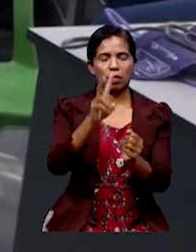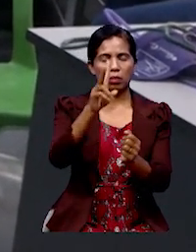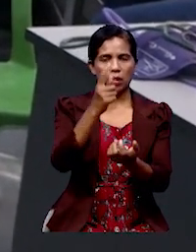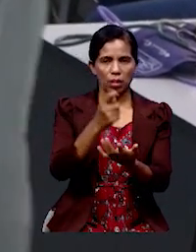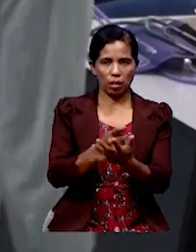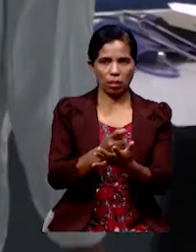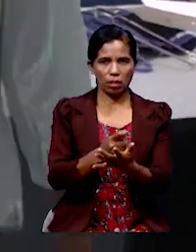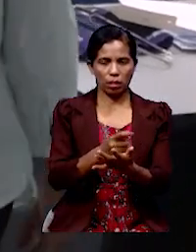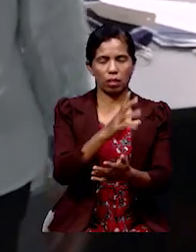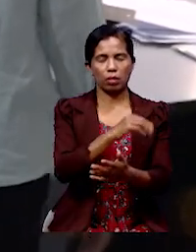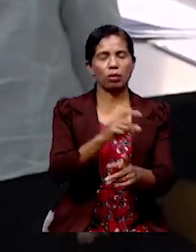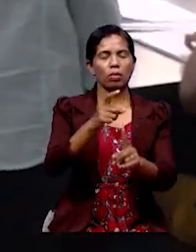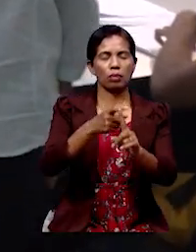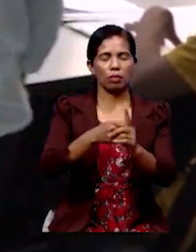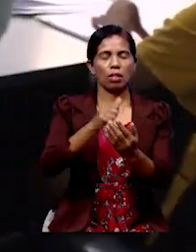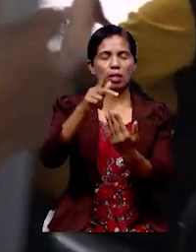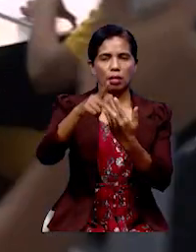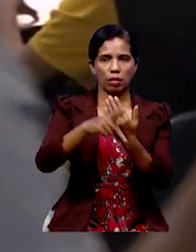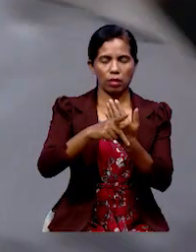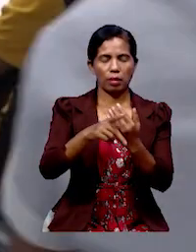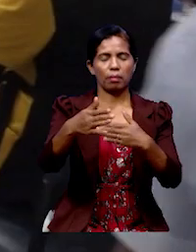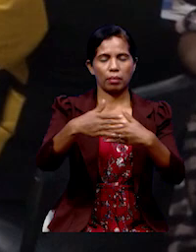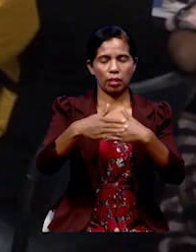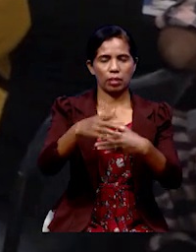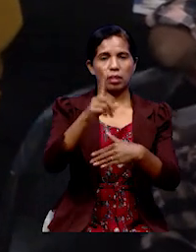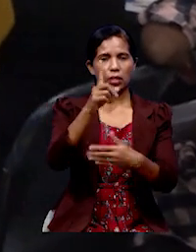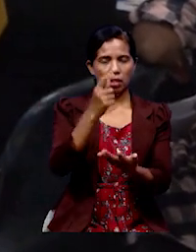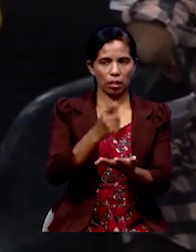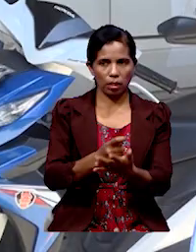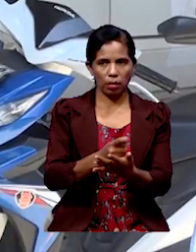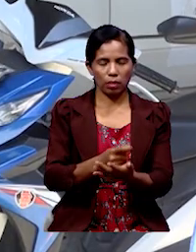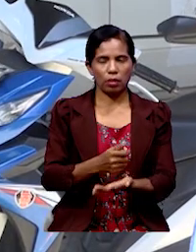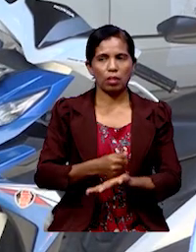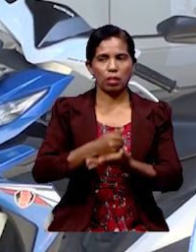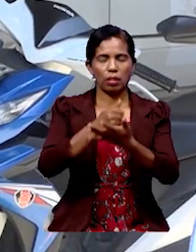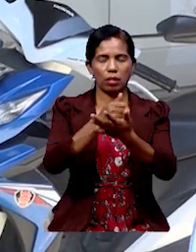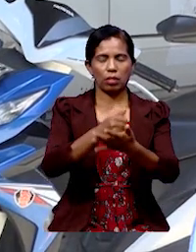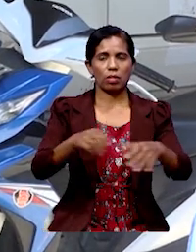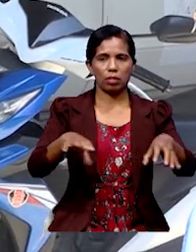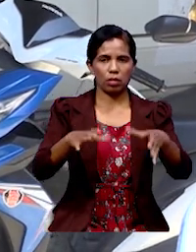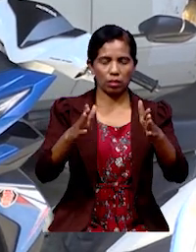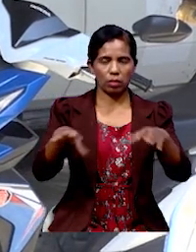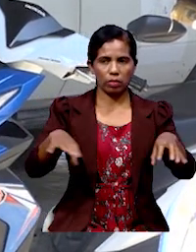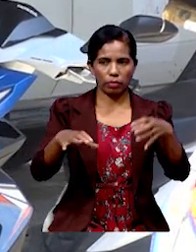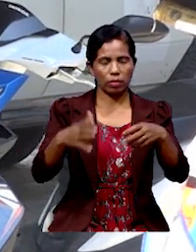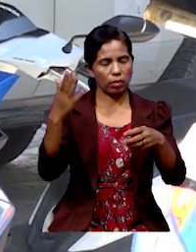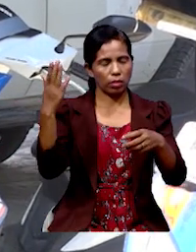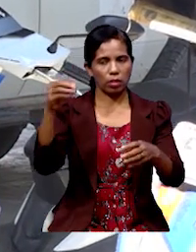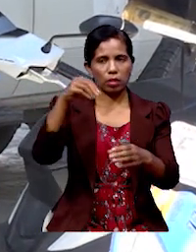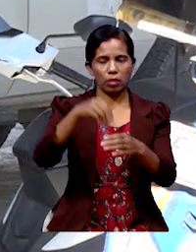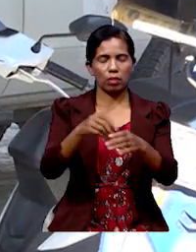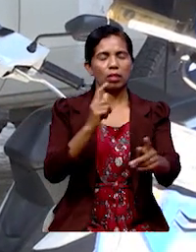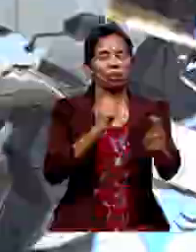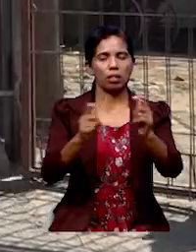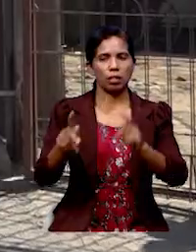resing, no iha fulan abril besi krihung ida atus tolu, ho di responde ba funcionamento klinika, inklui